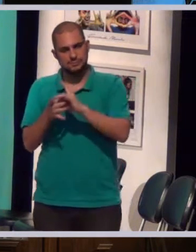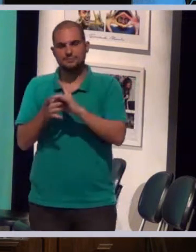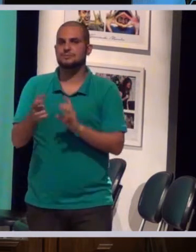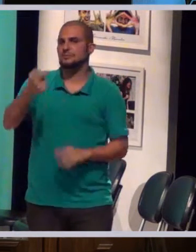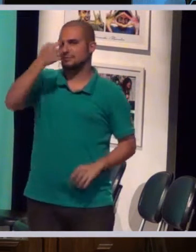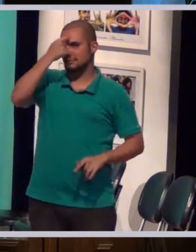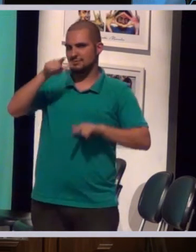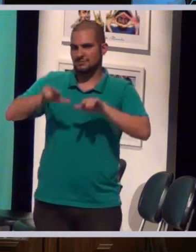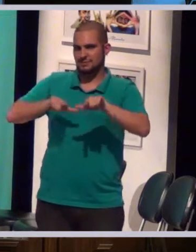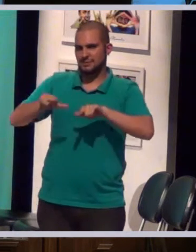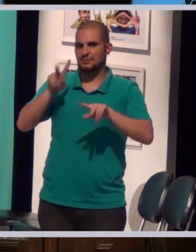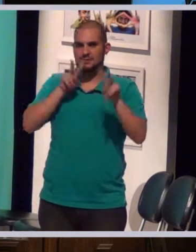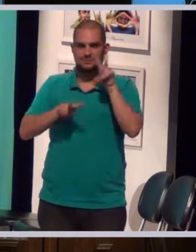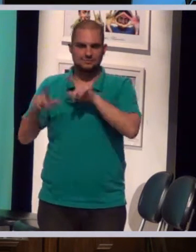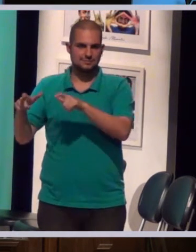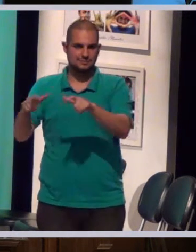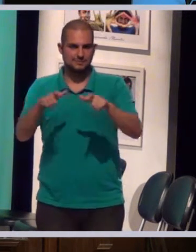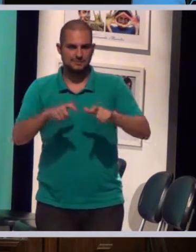trabalho visoespacial.